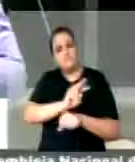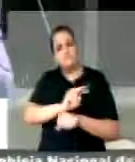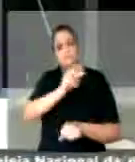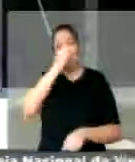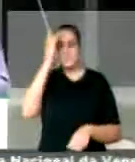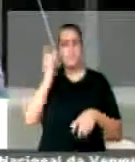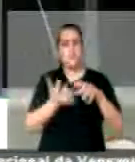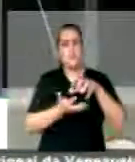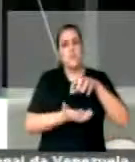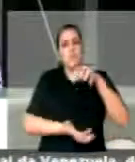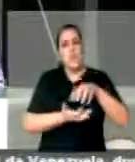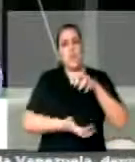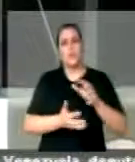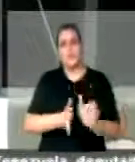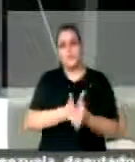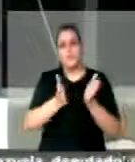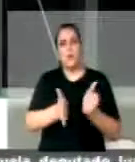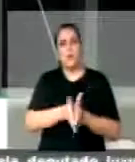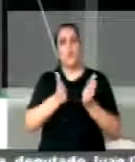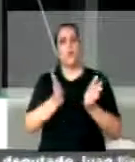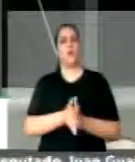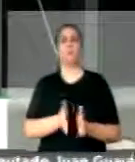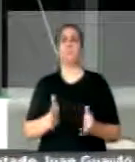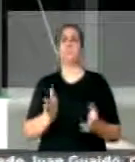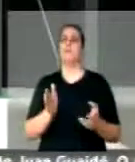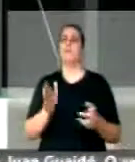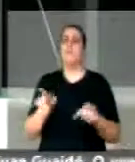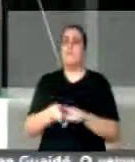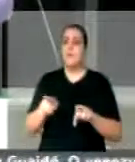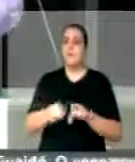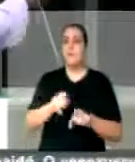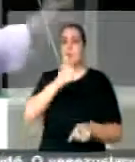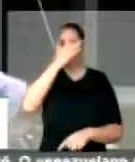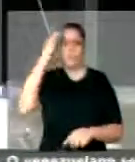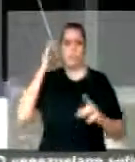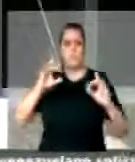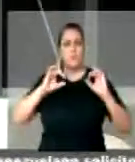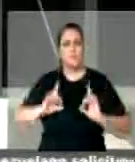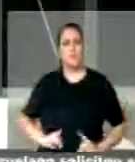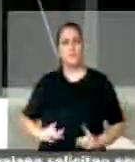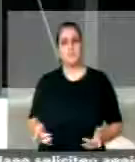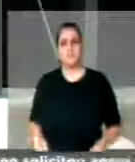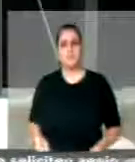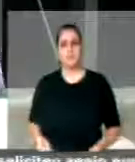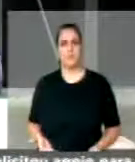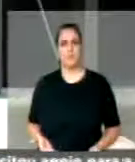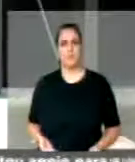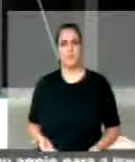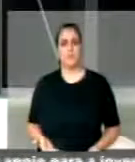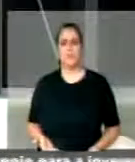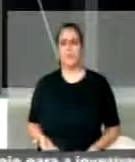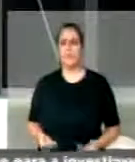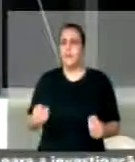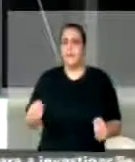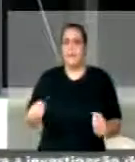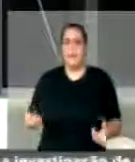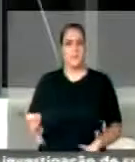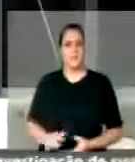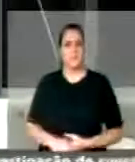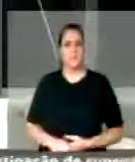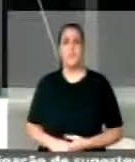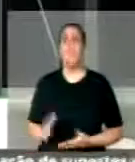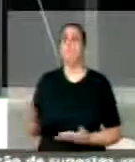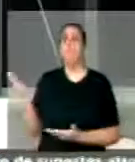idosas mais pobres e também as pessoas com deficiência e a nossa juventude